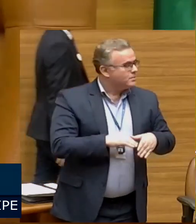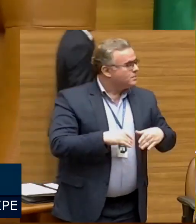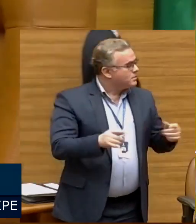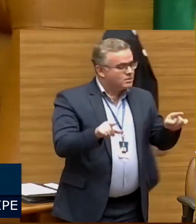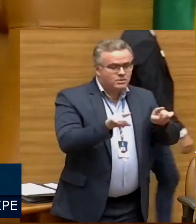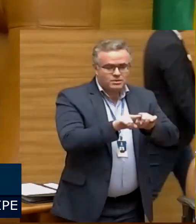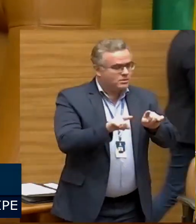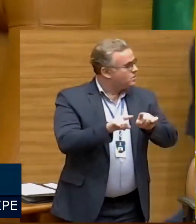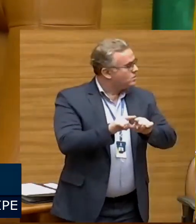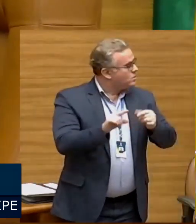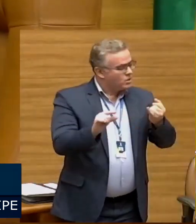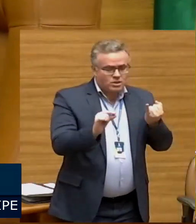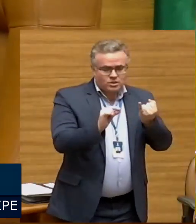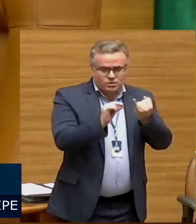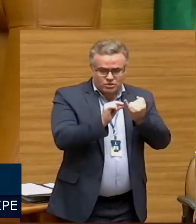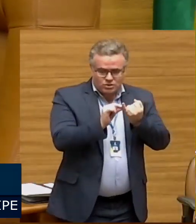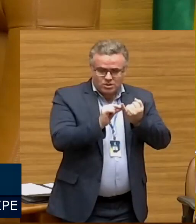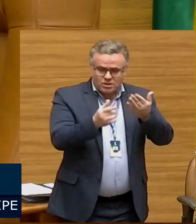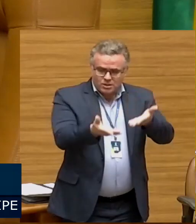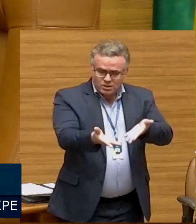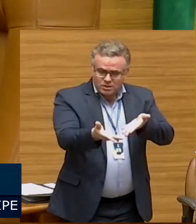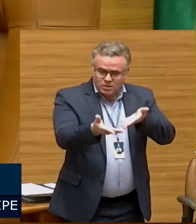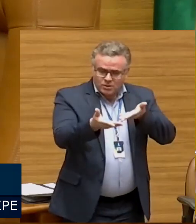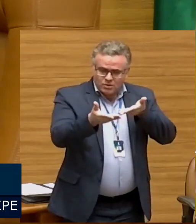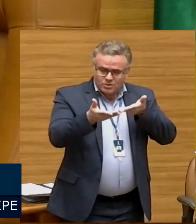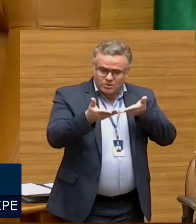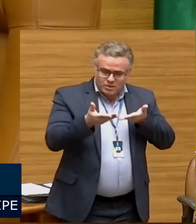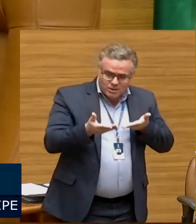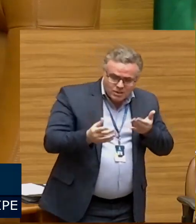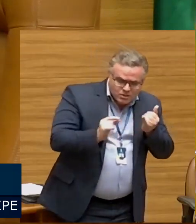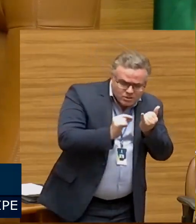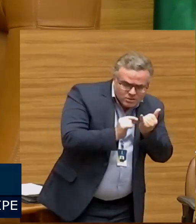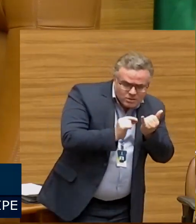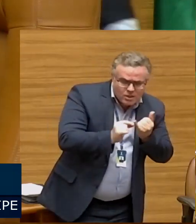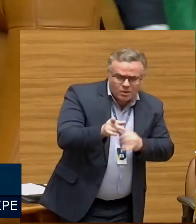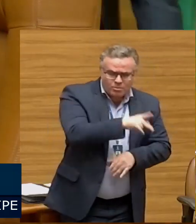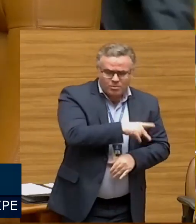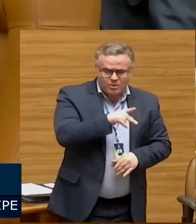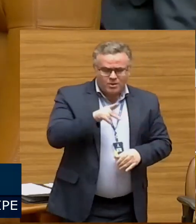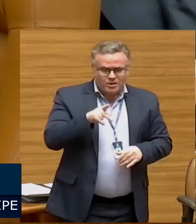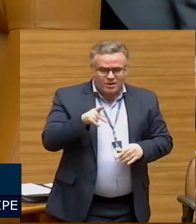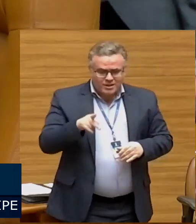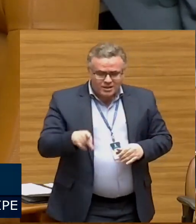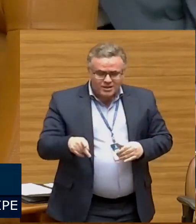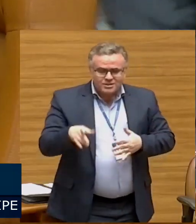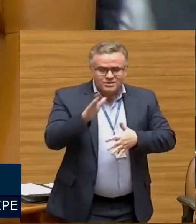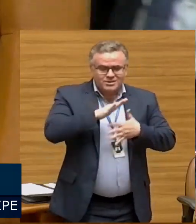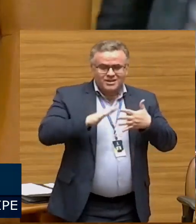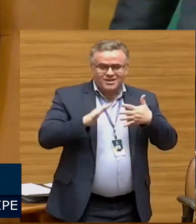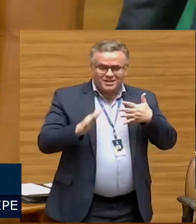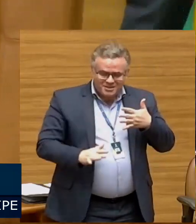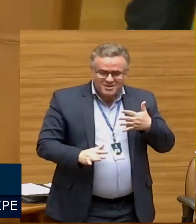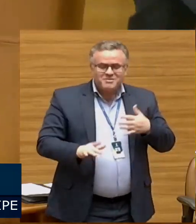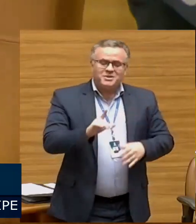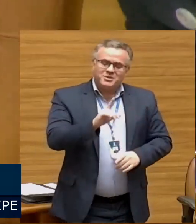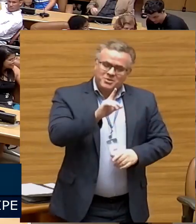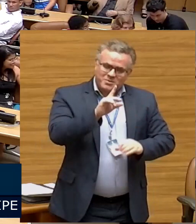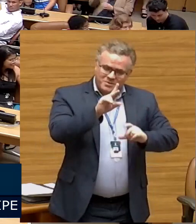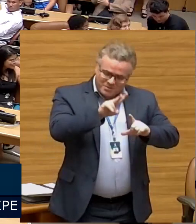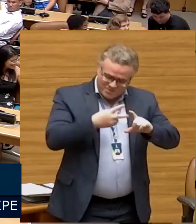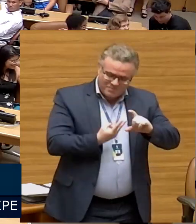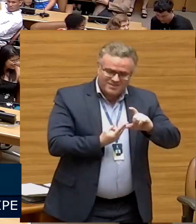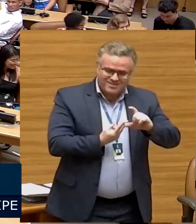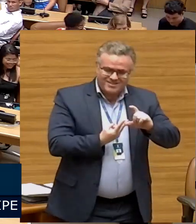Convidar Gislaine Damares Feitosa Costa, professora de Libras do IPAESE.